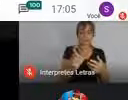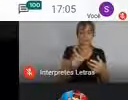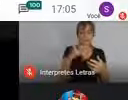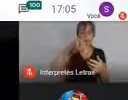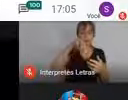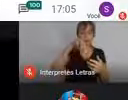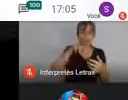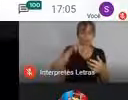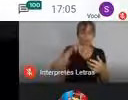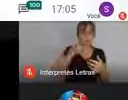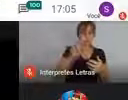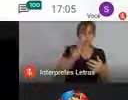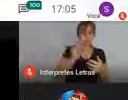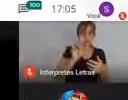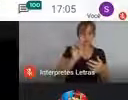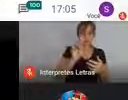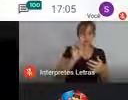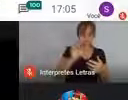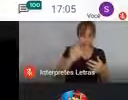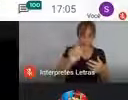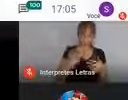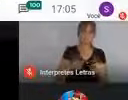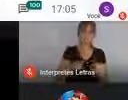azul e cunamaru.